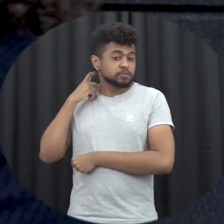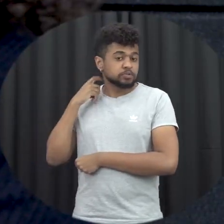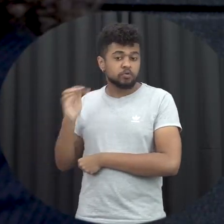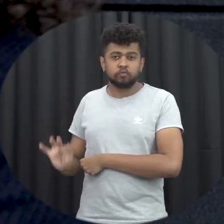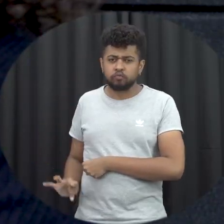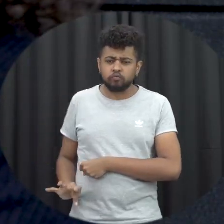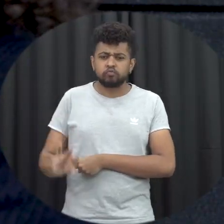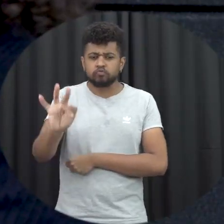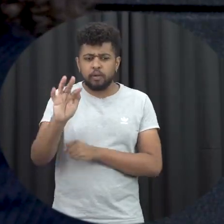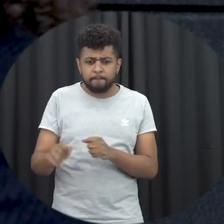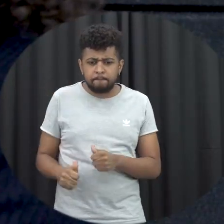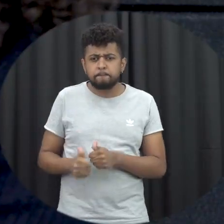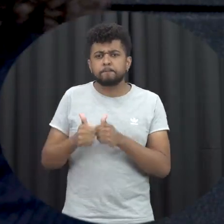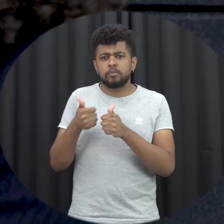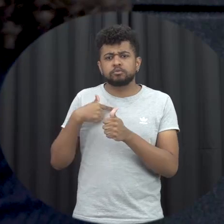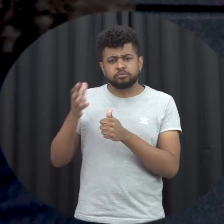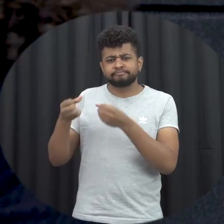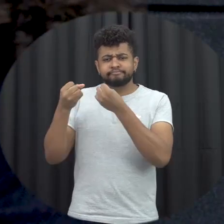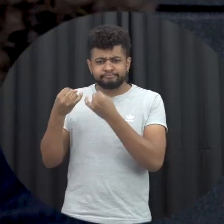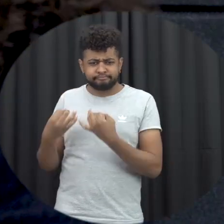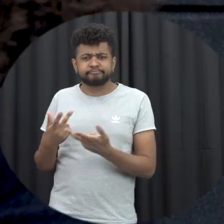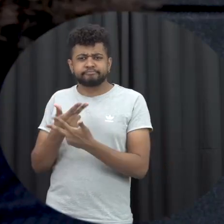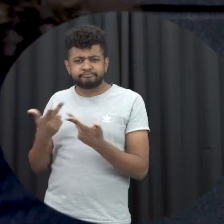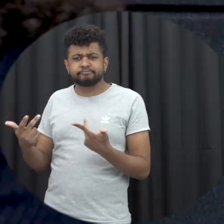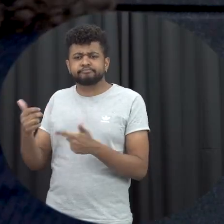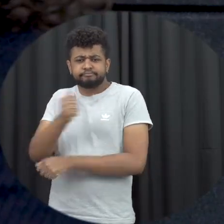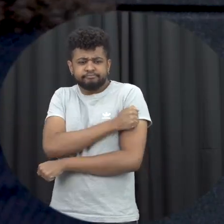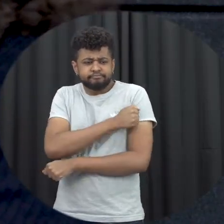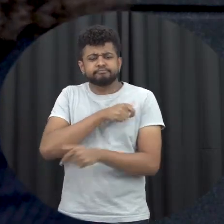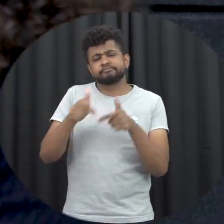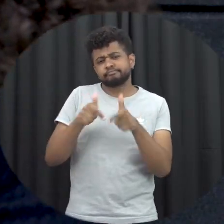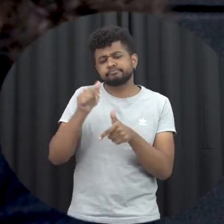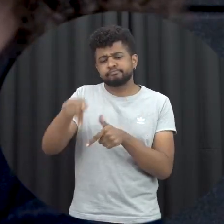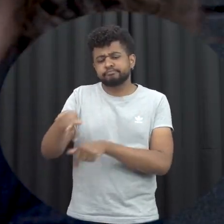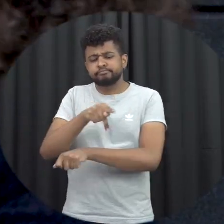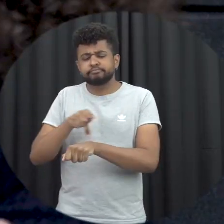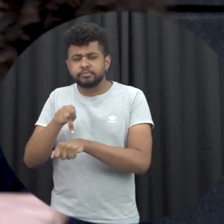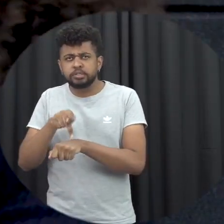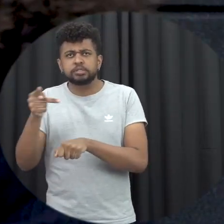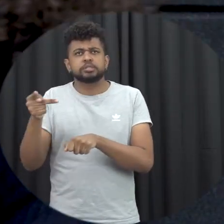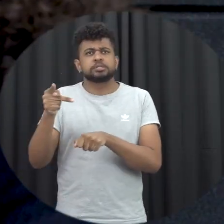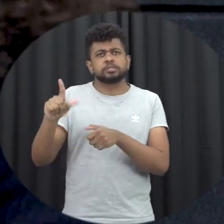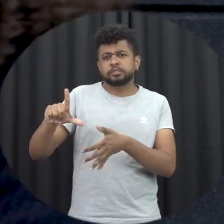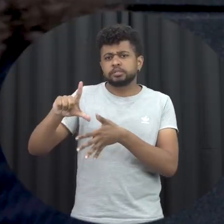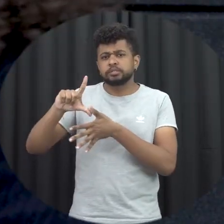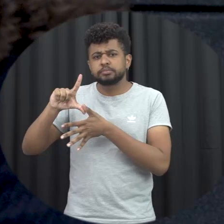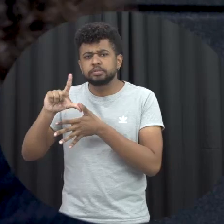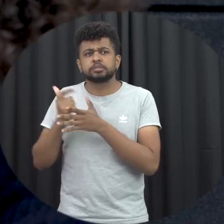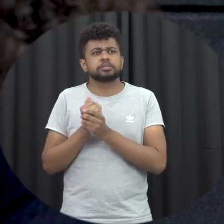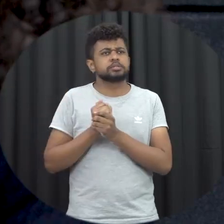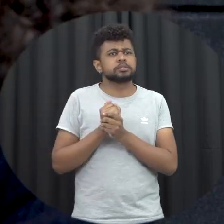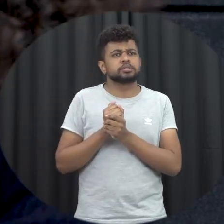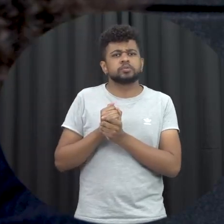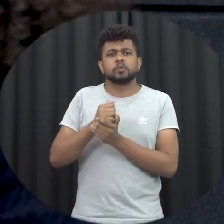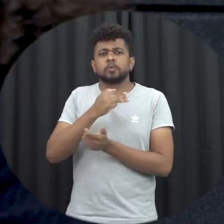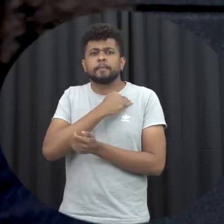futuro, ele é promissor, como já eu citei alguns casos dos alunos trabalhando aqui nos outros países